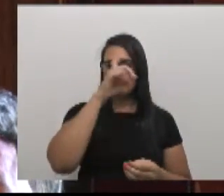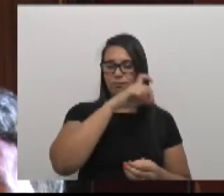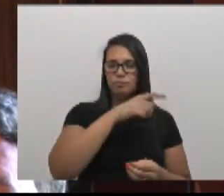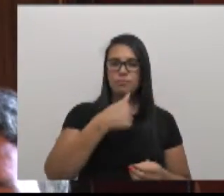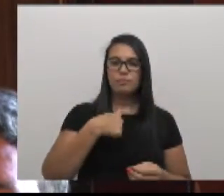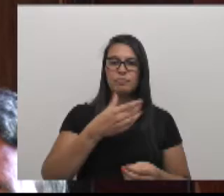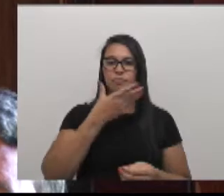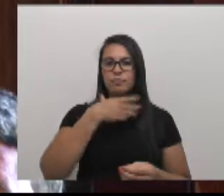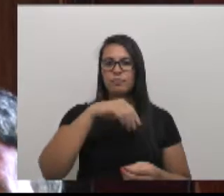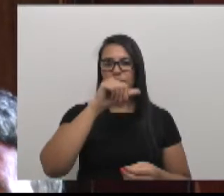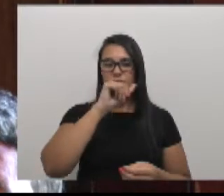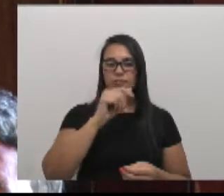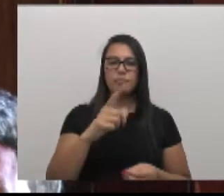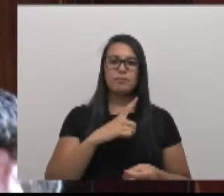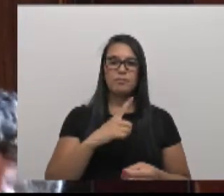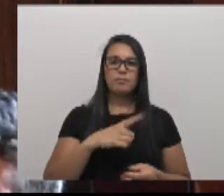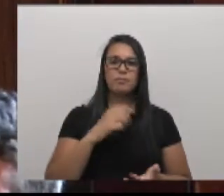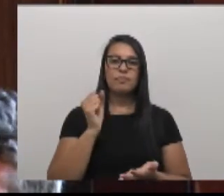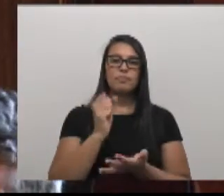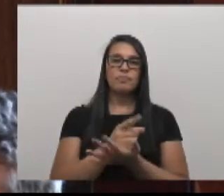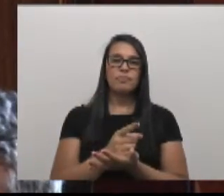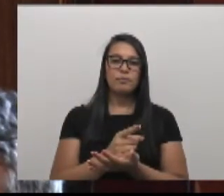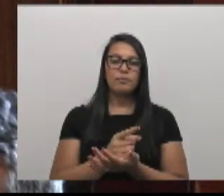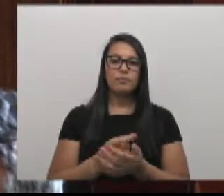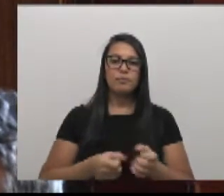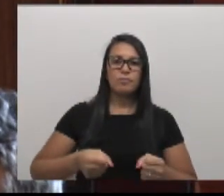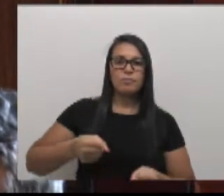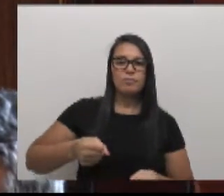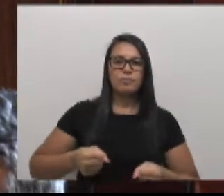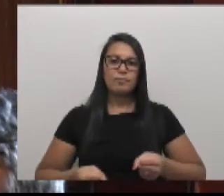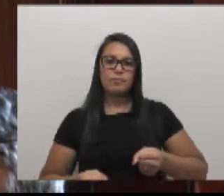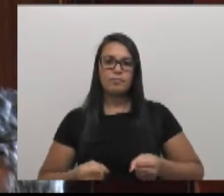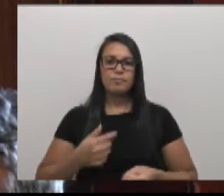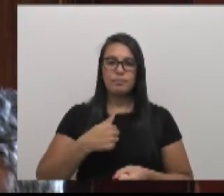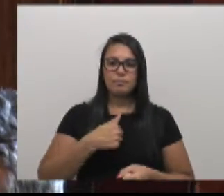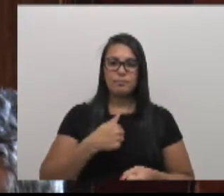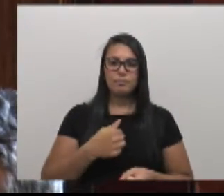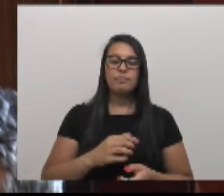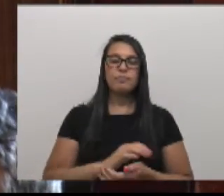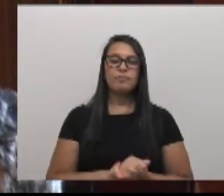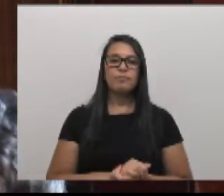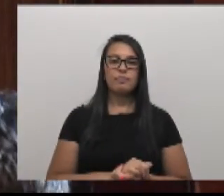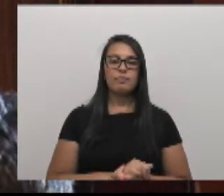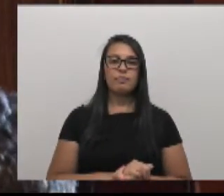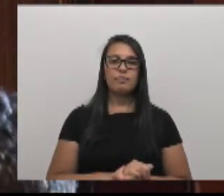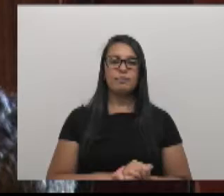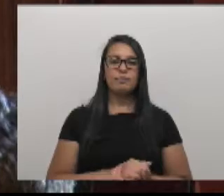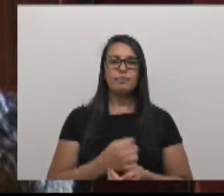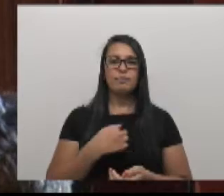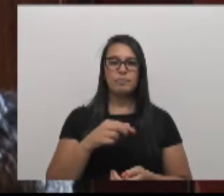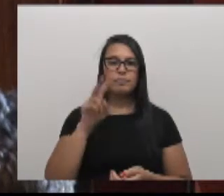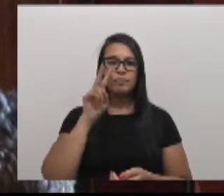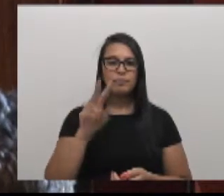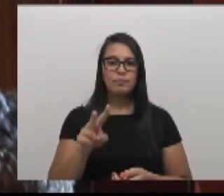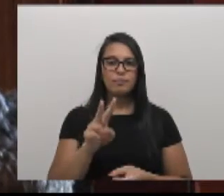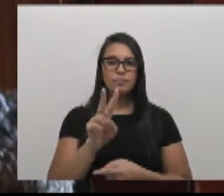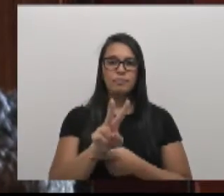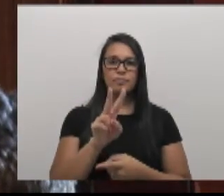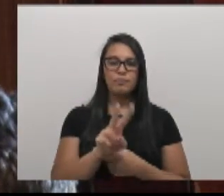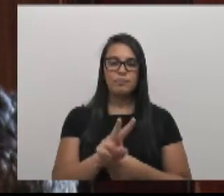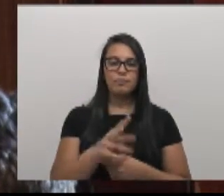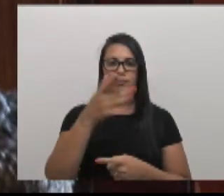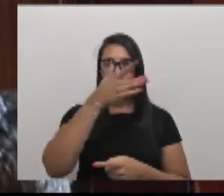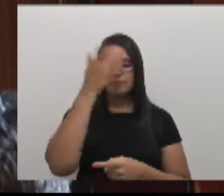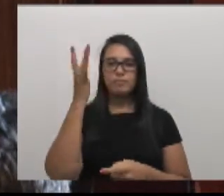teve de comprar um par de moletas para mim, eu vejo desses protetores, dessas